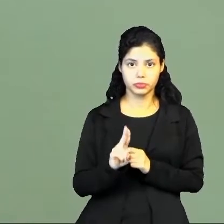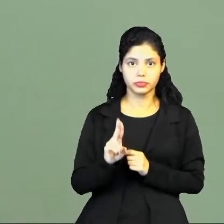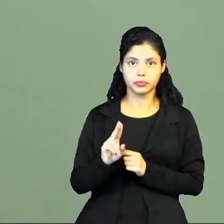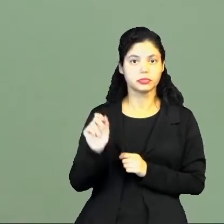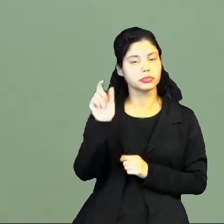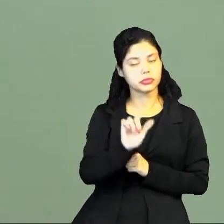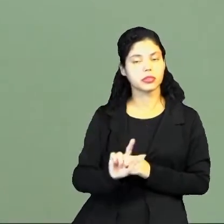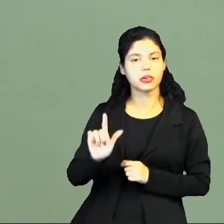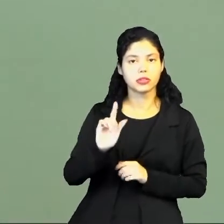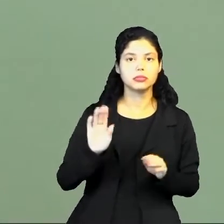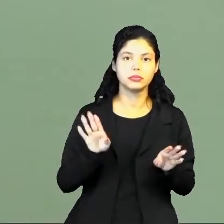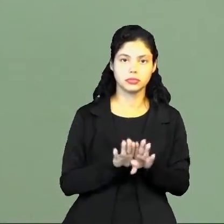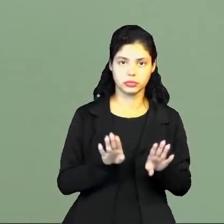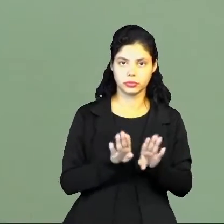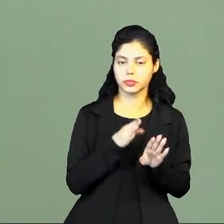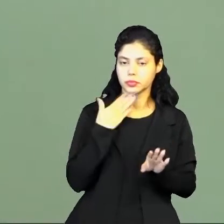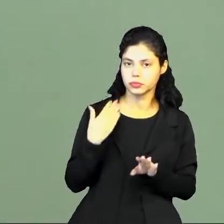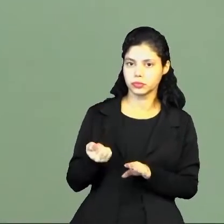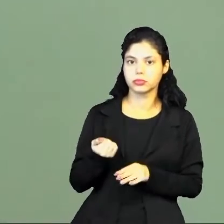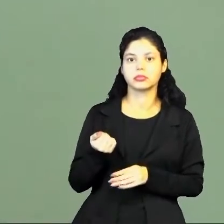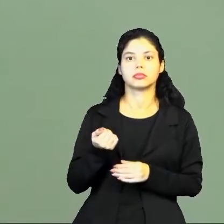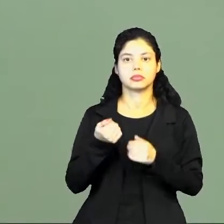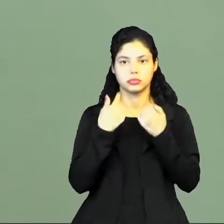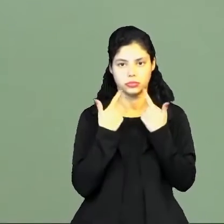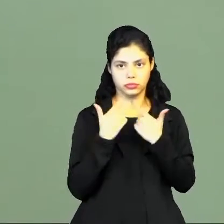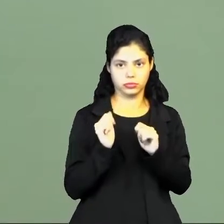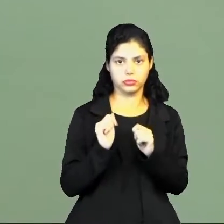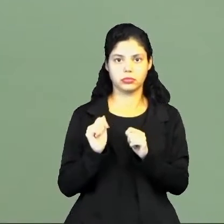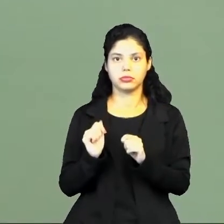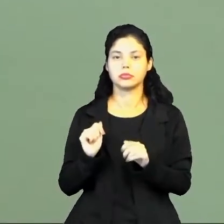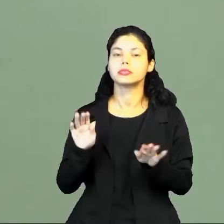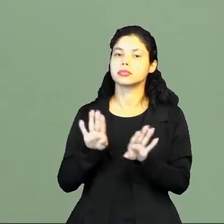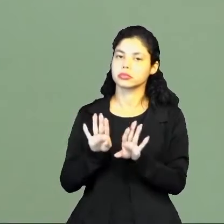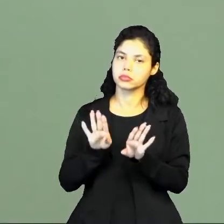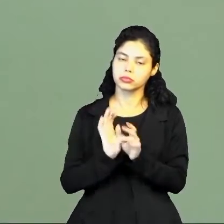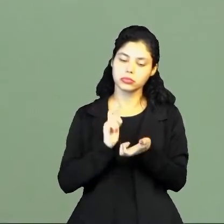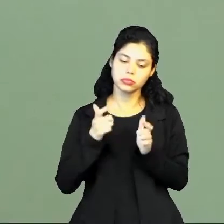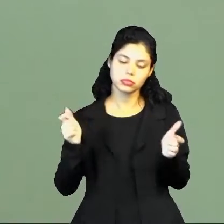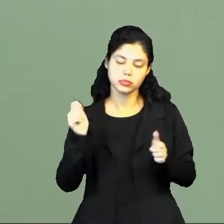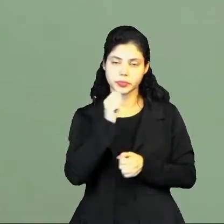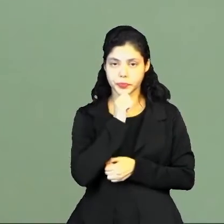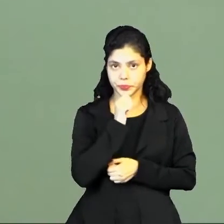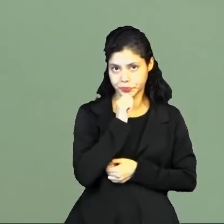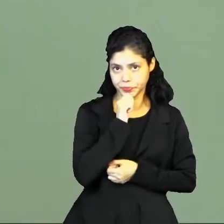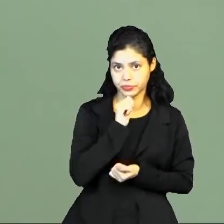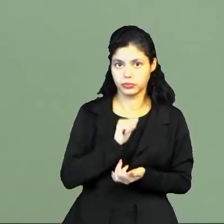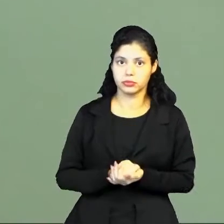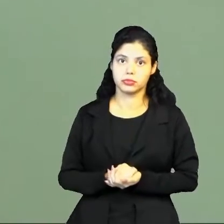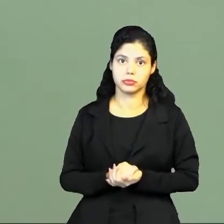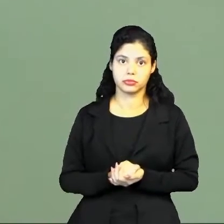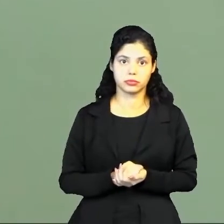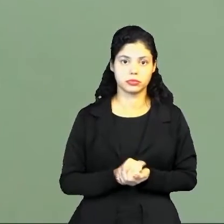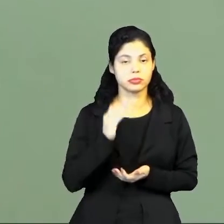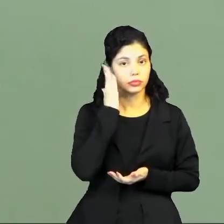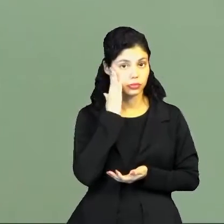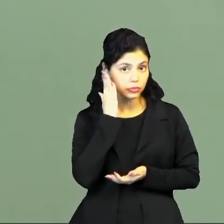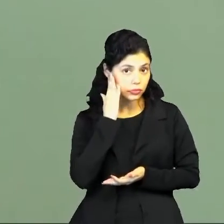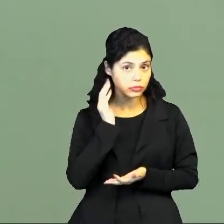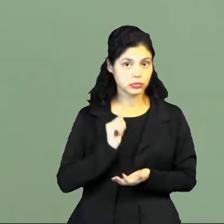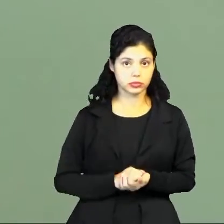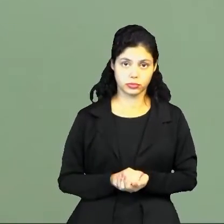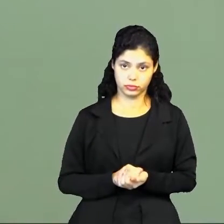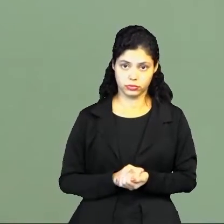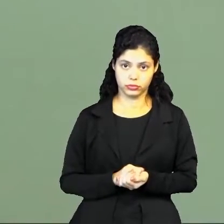literatura, a gente também melhora o nosso vocabulário e aumenta também nosso embasamento para a